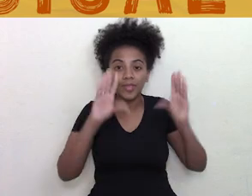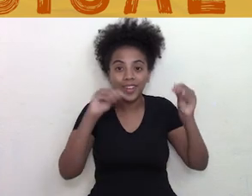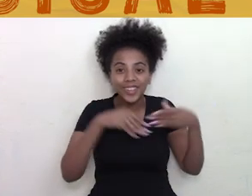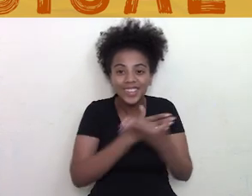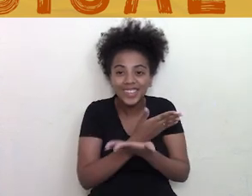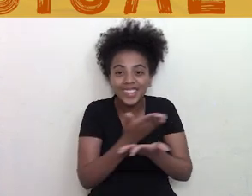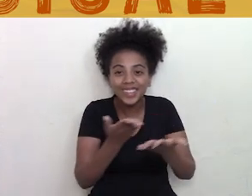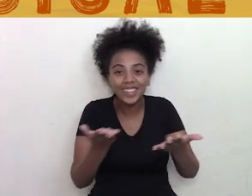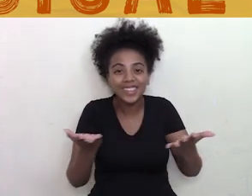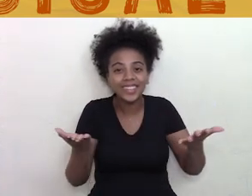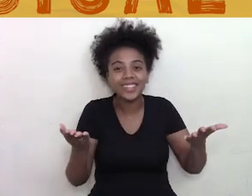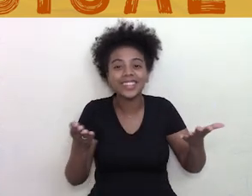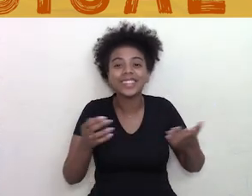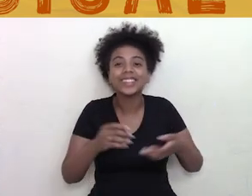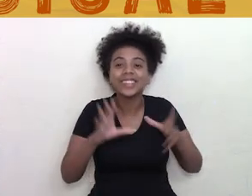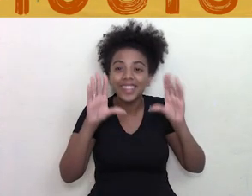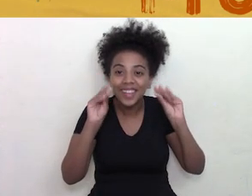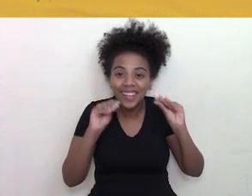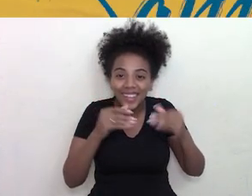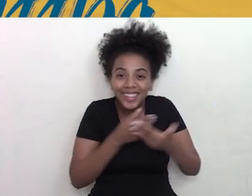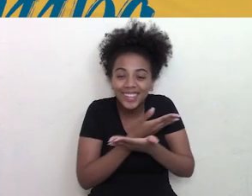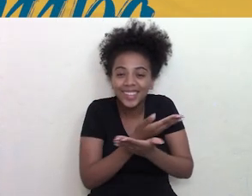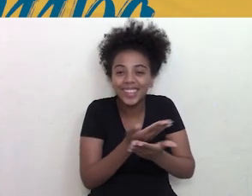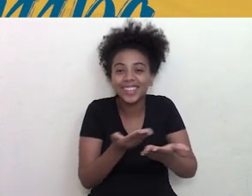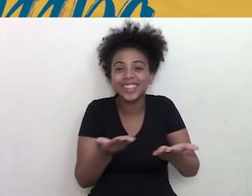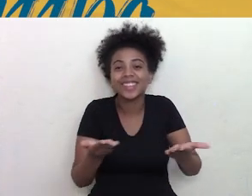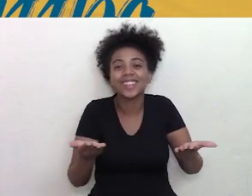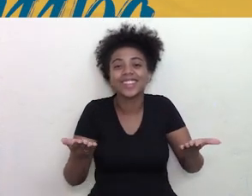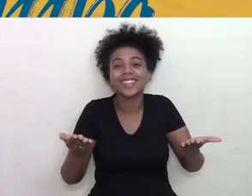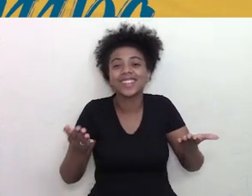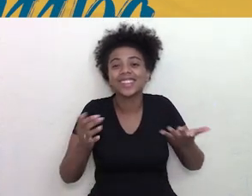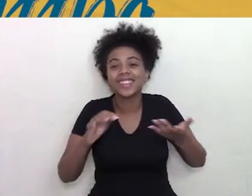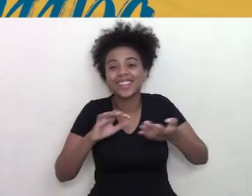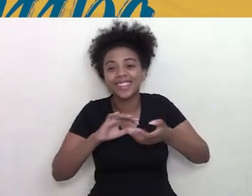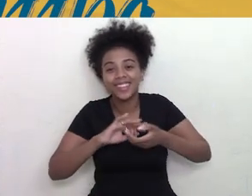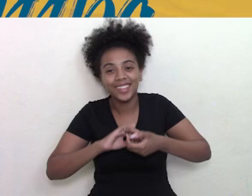Boa noite, gente! Boa noite!